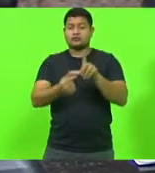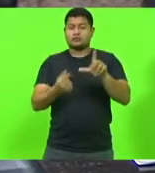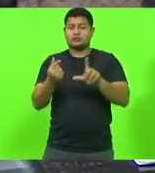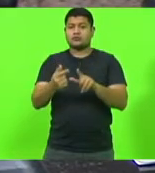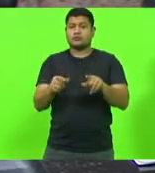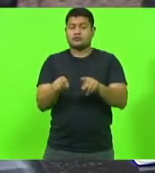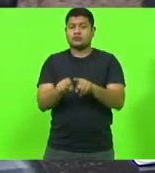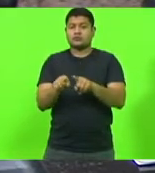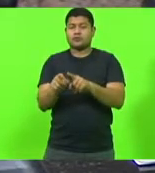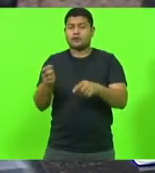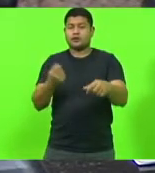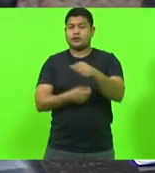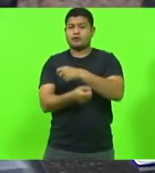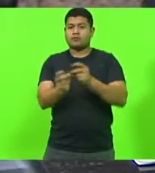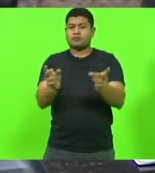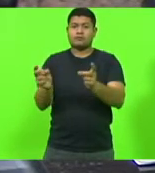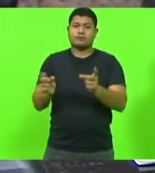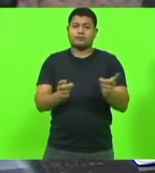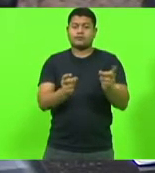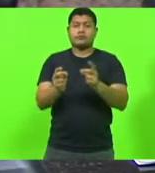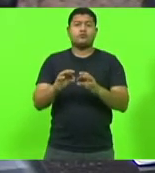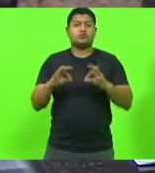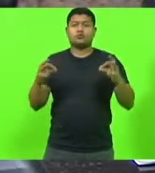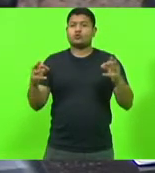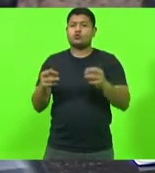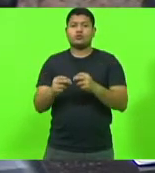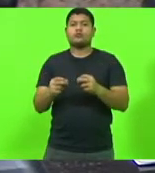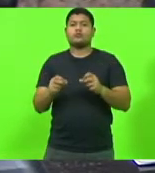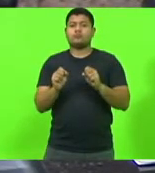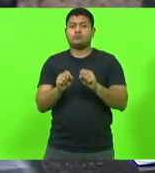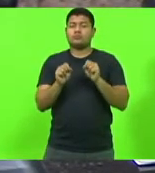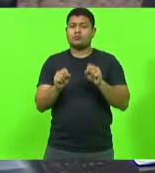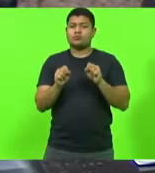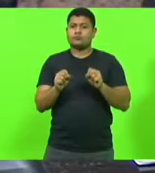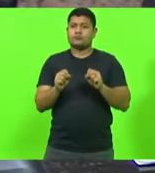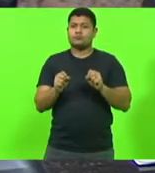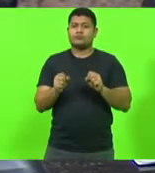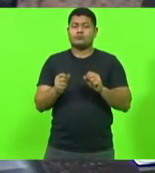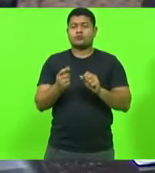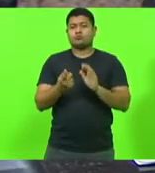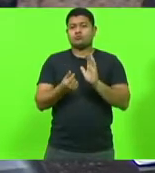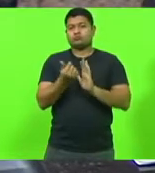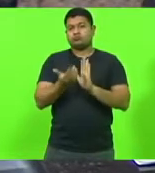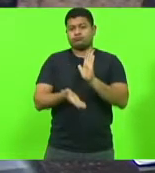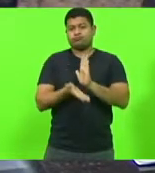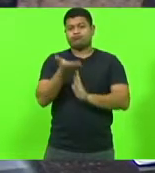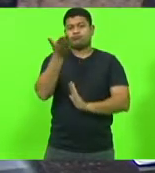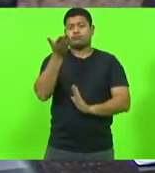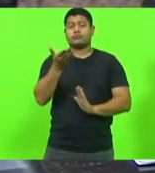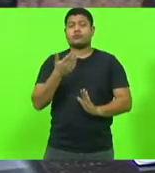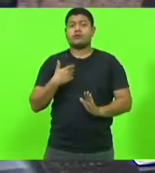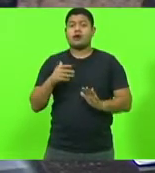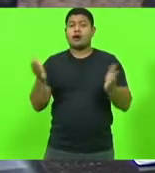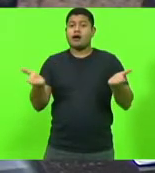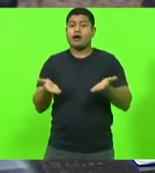influencia no preço do combustível. Agora, tem uma coisa que se bate tanto, na forma